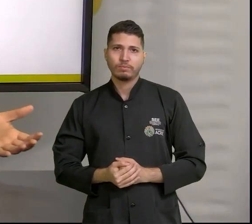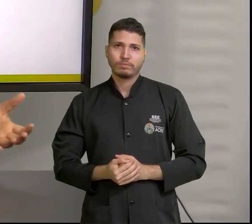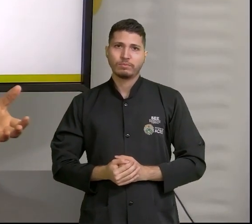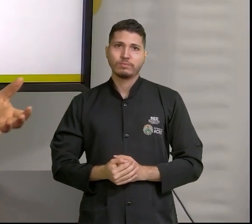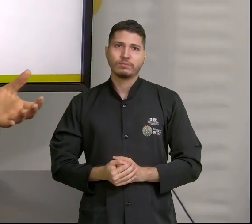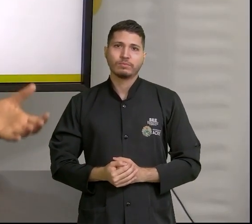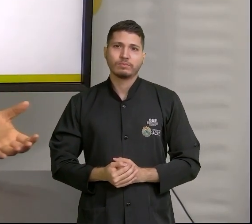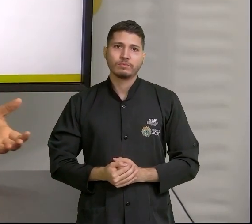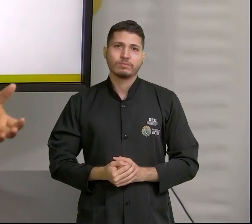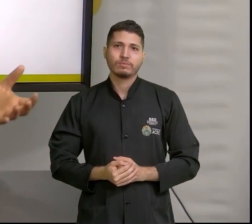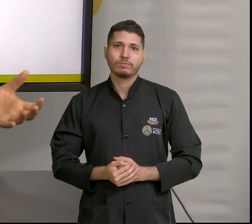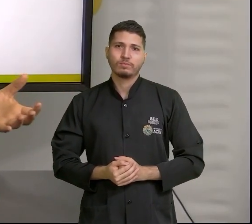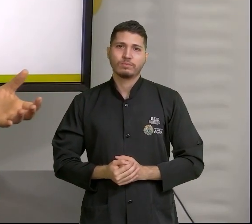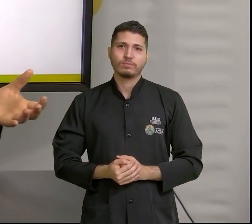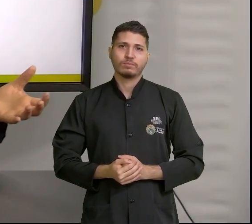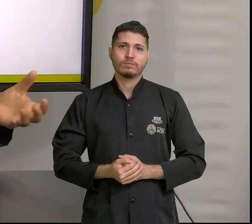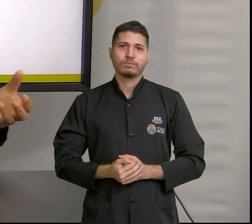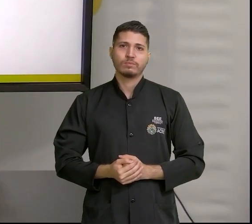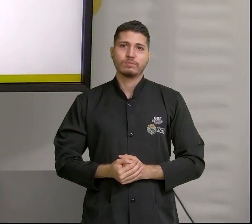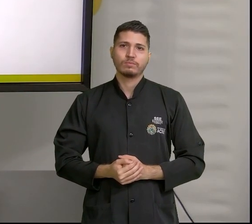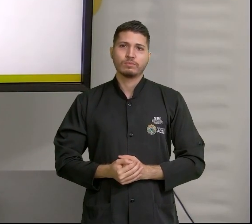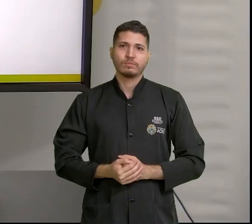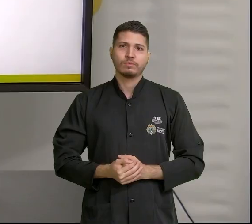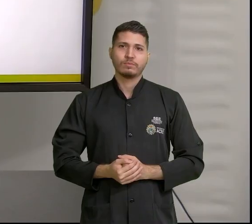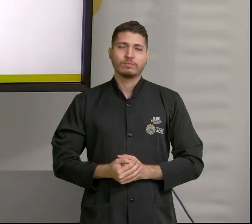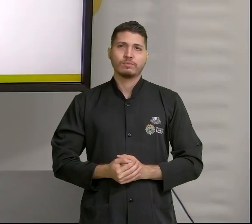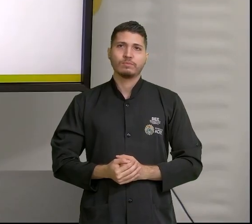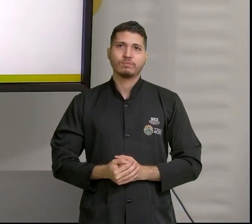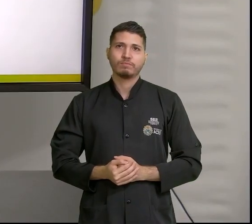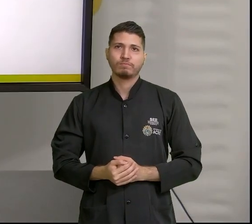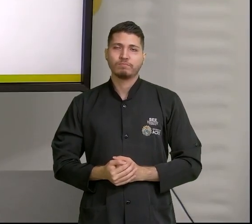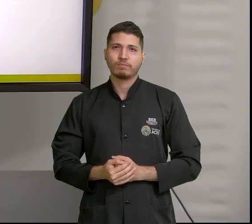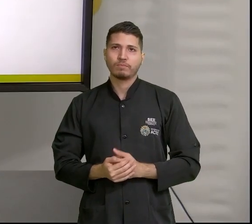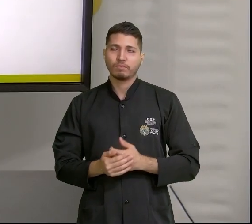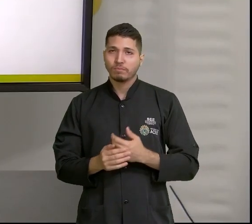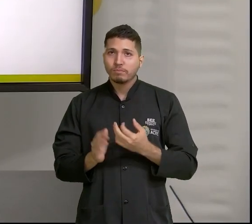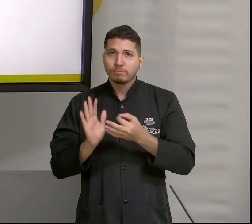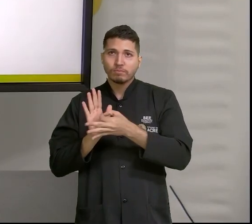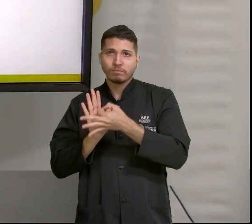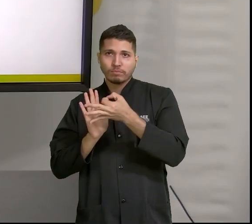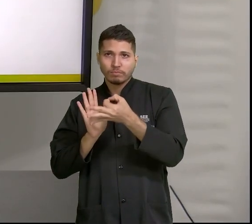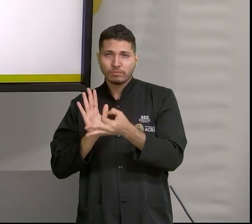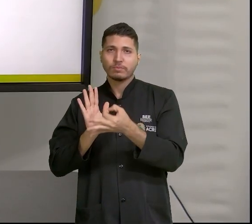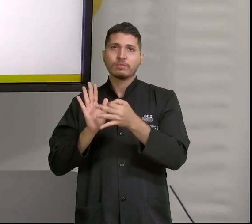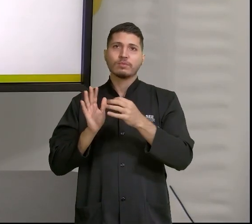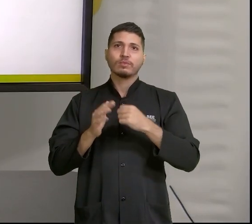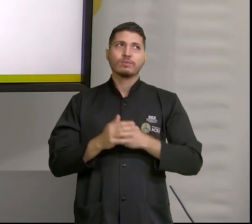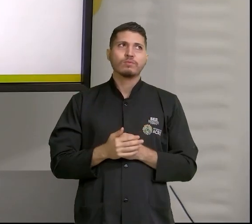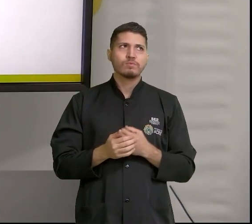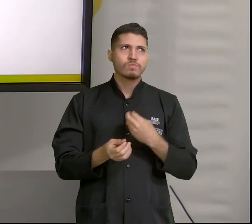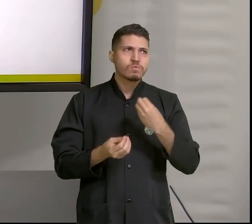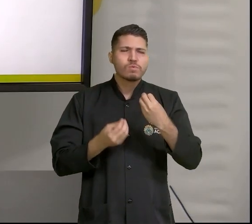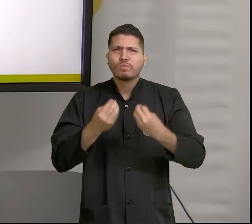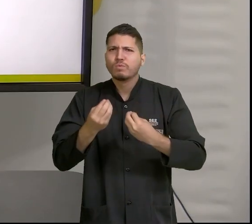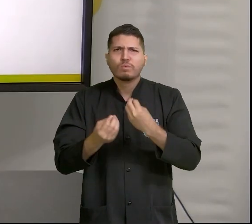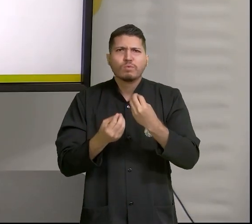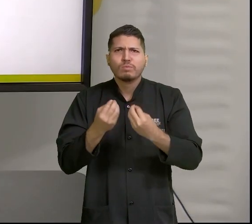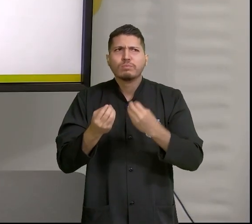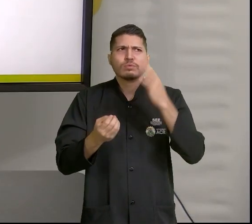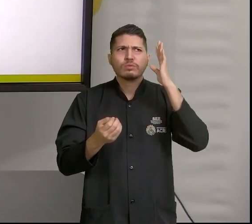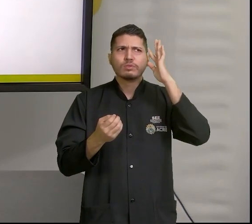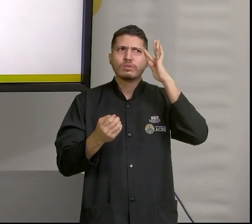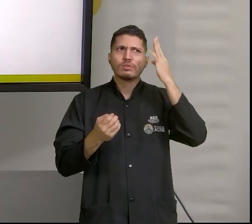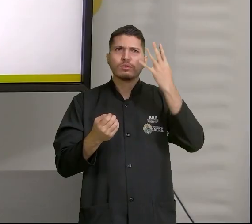uma tentativa de sugestão. O que pode ser feito? Como que a gente pode trabalhar? Como que a gente